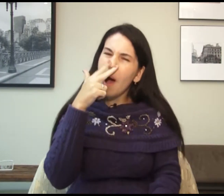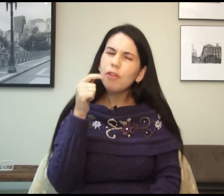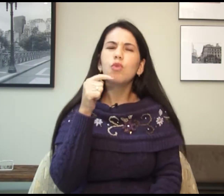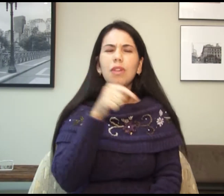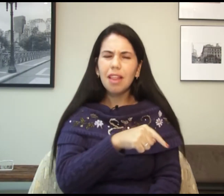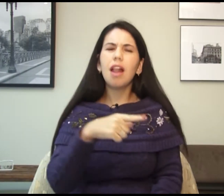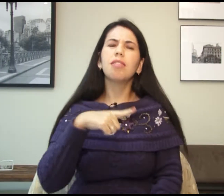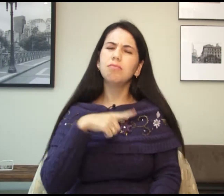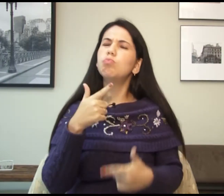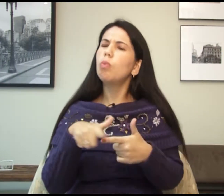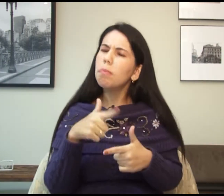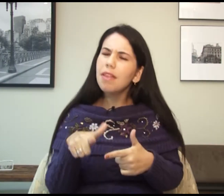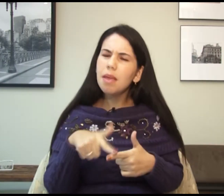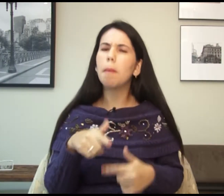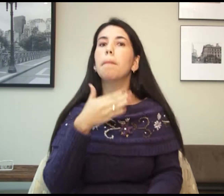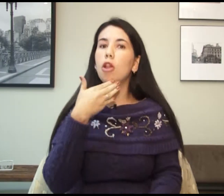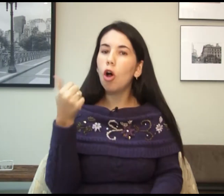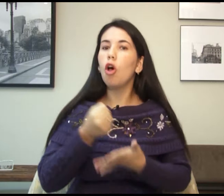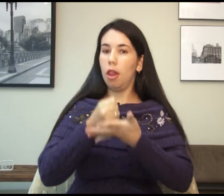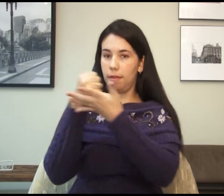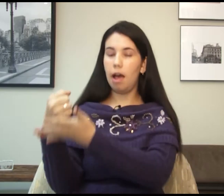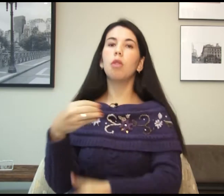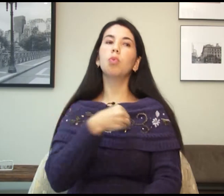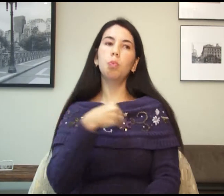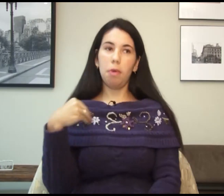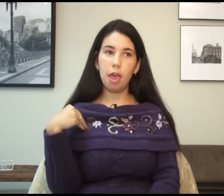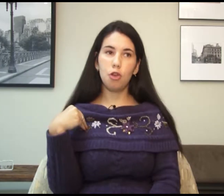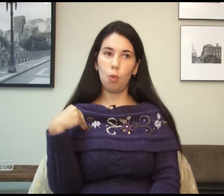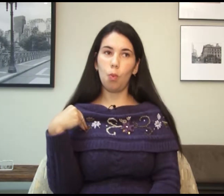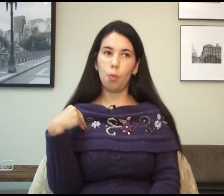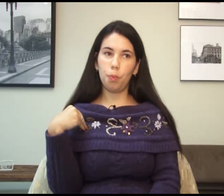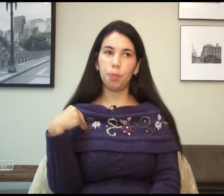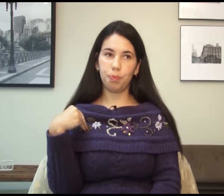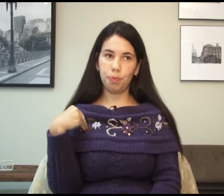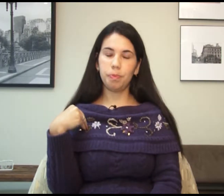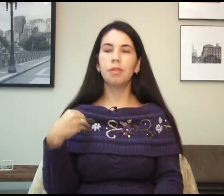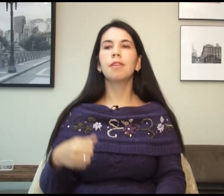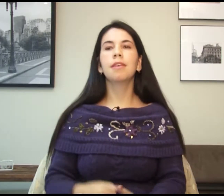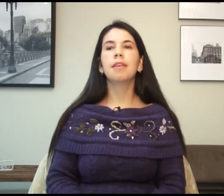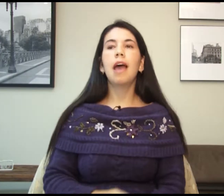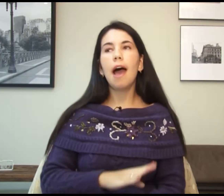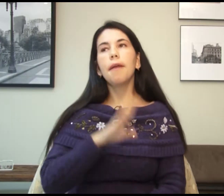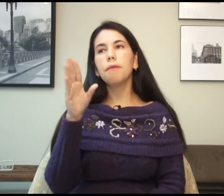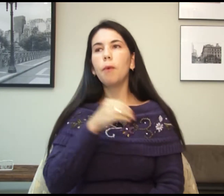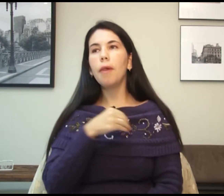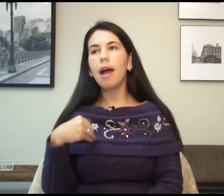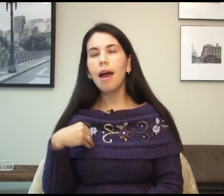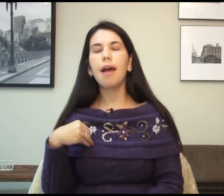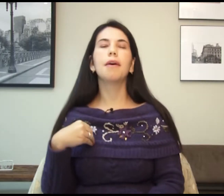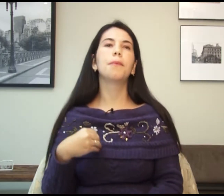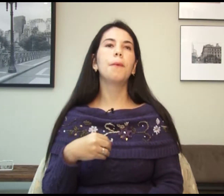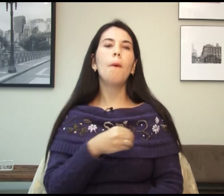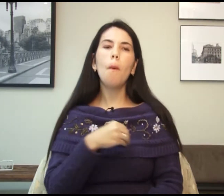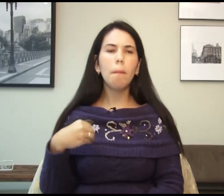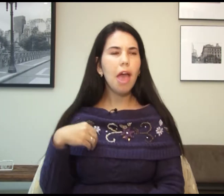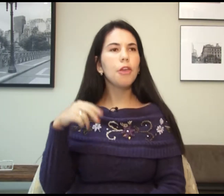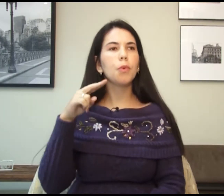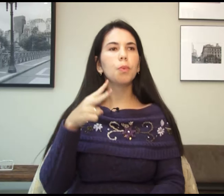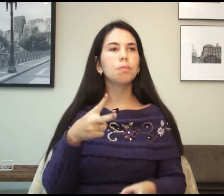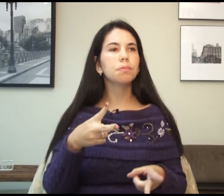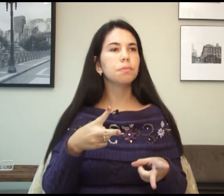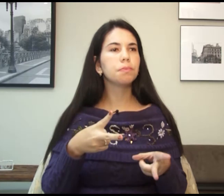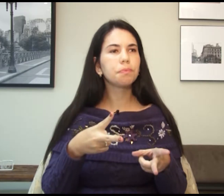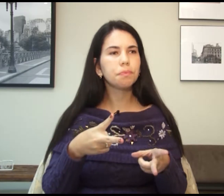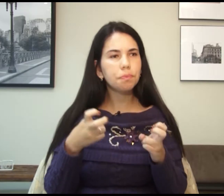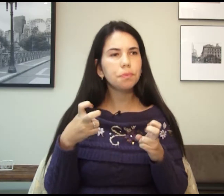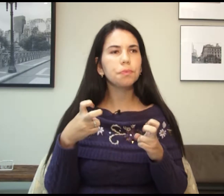Ela disse: "Acho que sua filha tem algum problema. É melhor levá-la ao médico." Fomos ao médico.